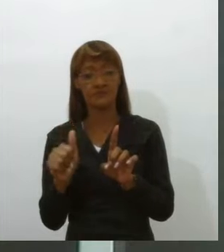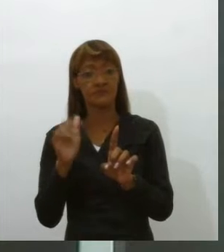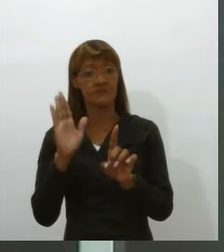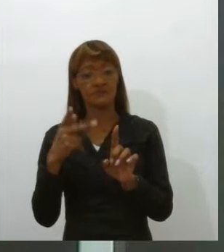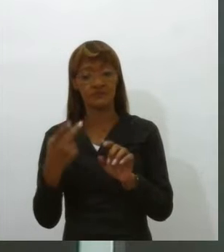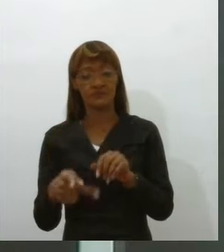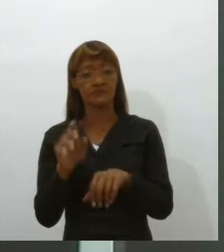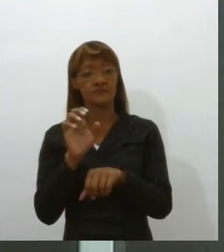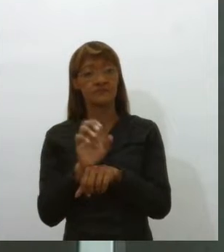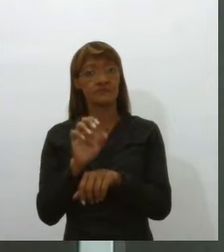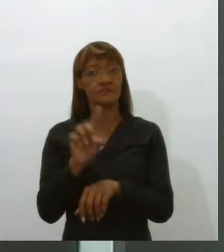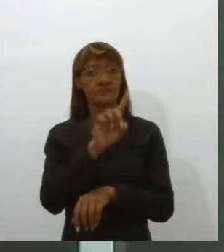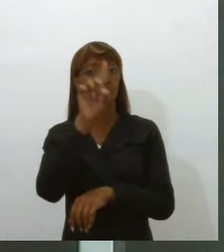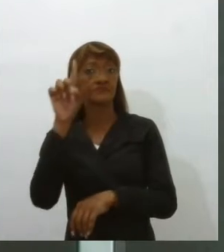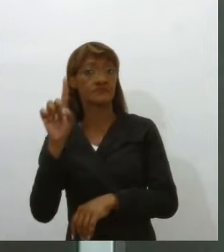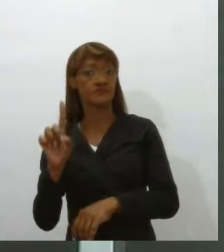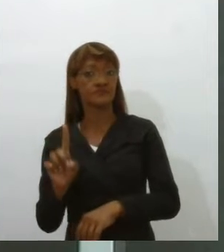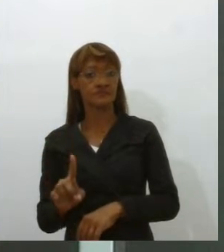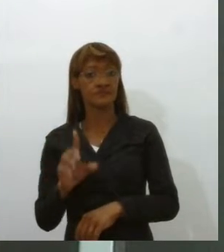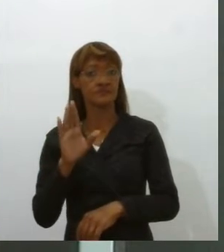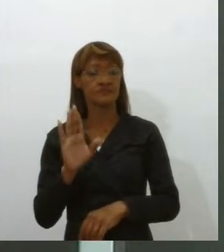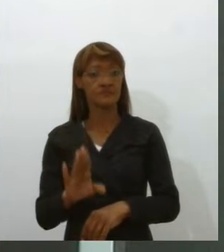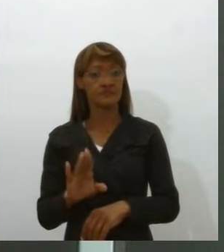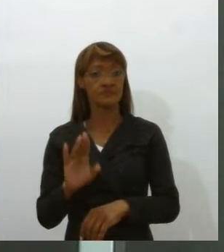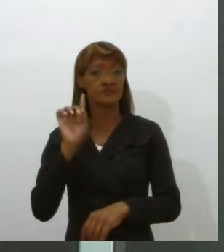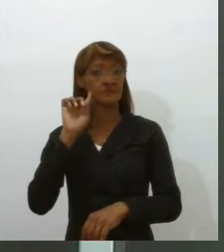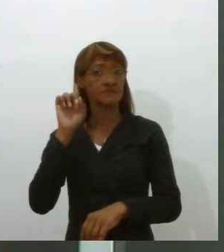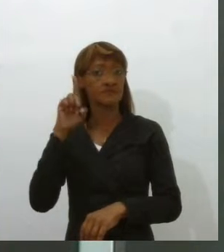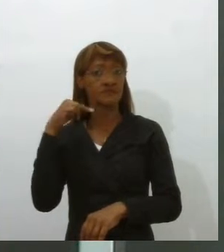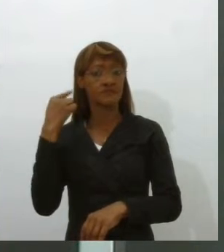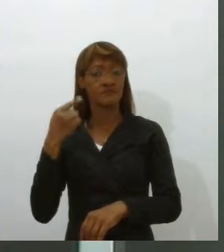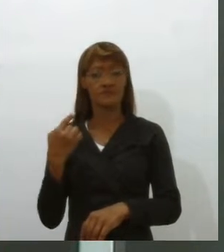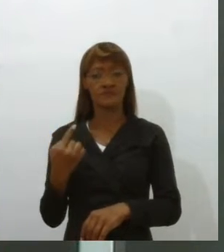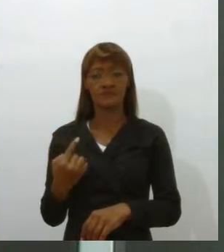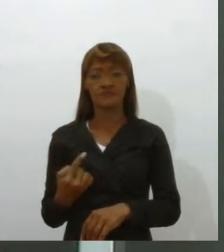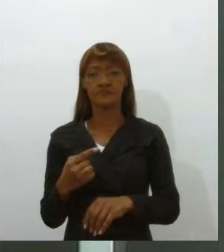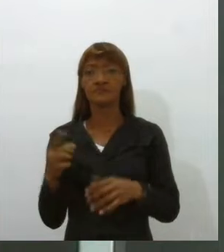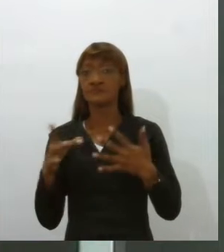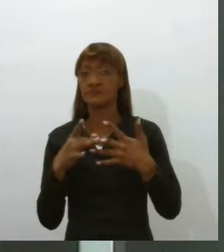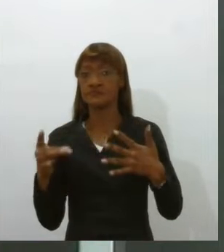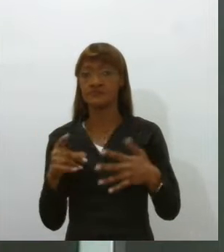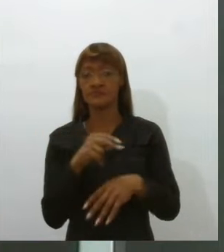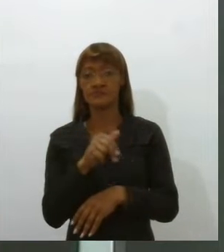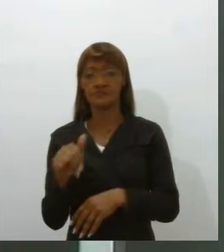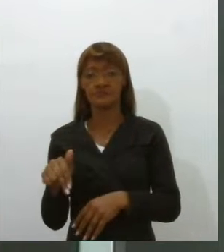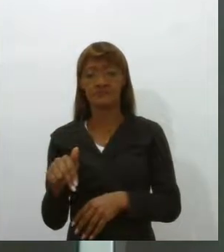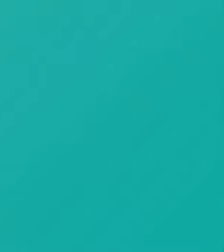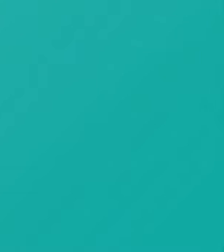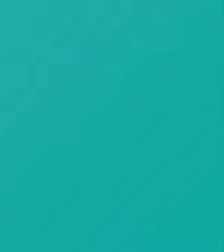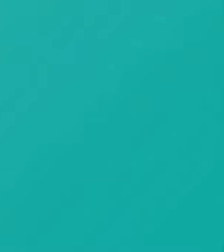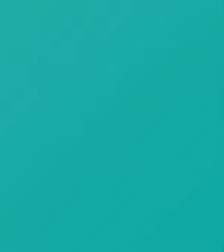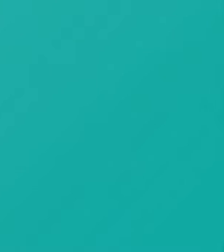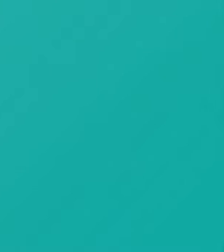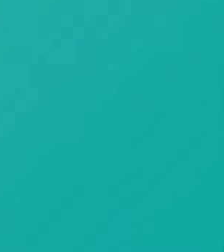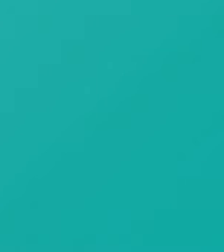de Defesa das Prerrogativas da Advocacia. Esse é o destaque da Agência de Notícias Alese.